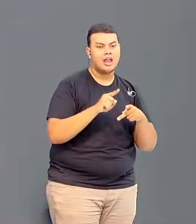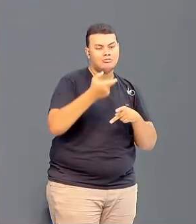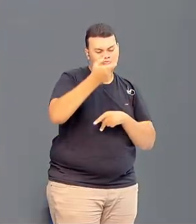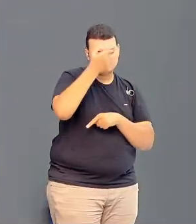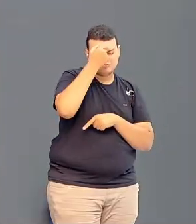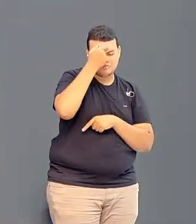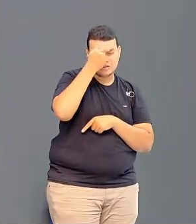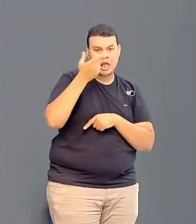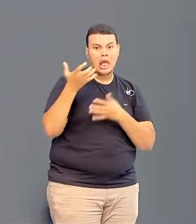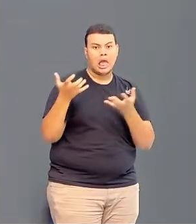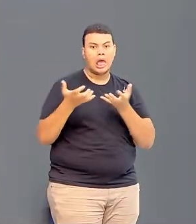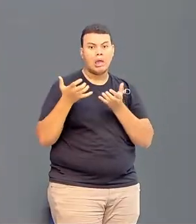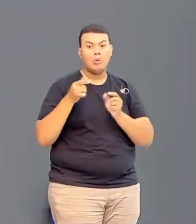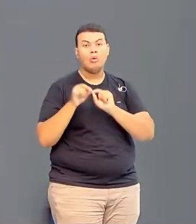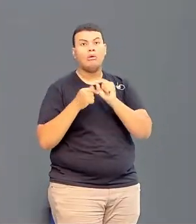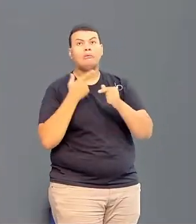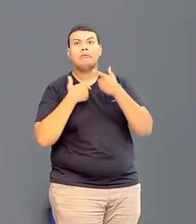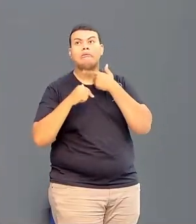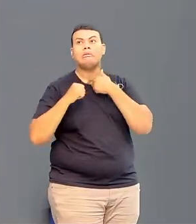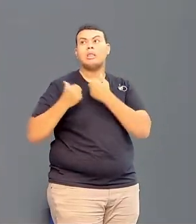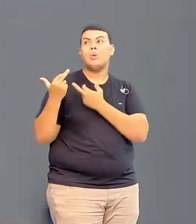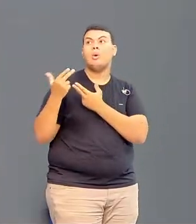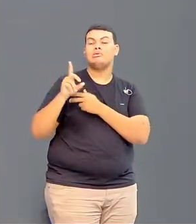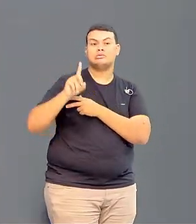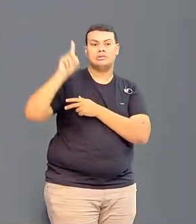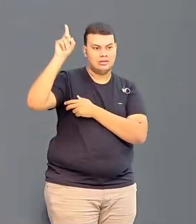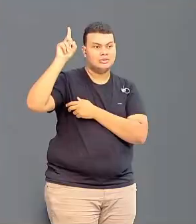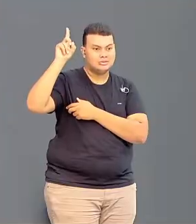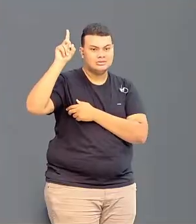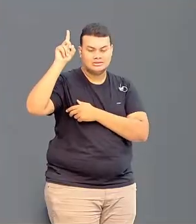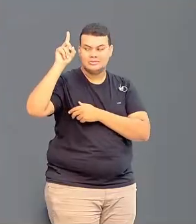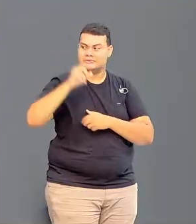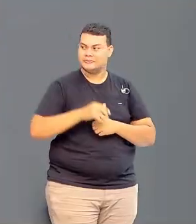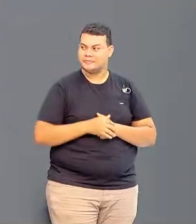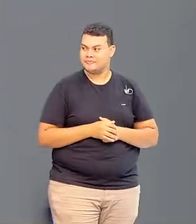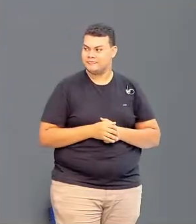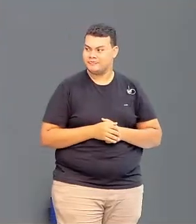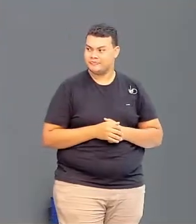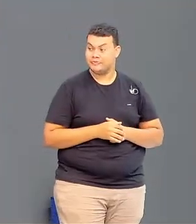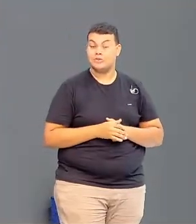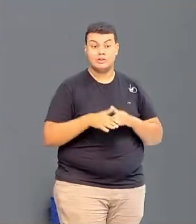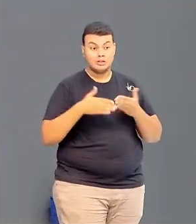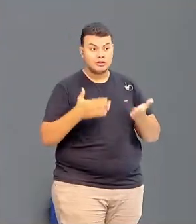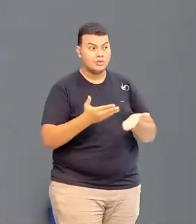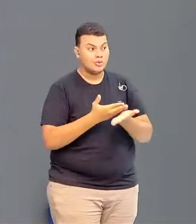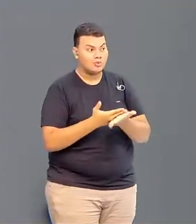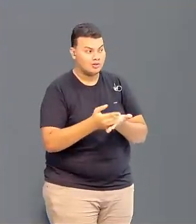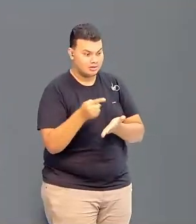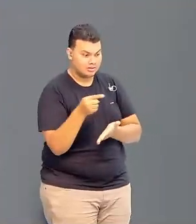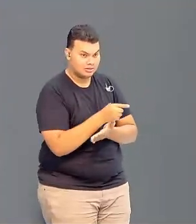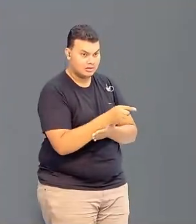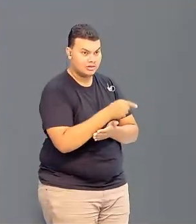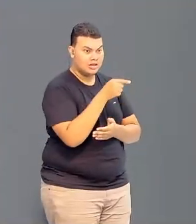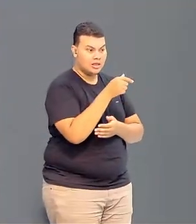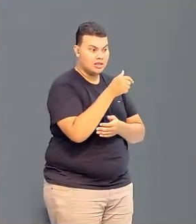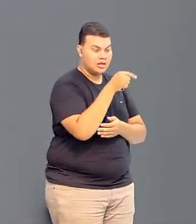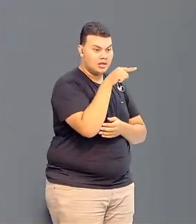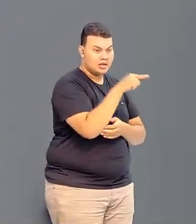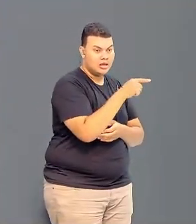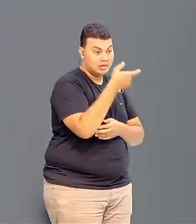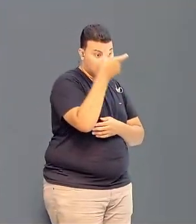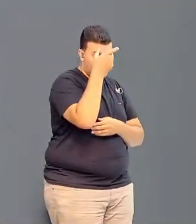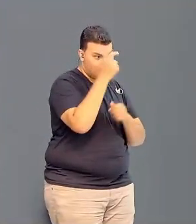humano de querer ser igual a Deus, com essa proposta do maligno. E a partir desse momento, o argumento do maligno